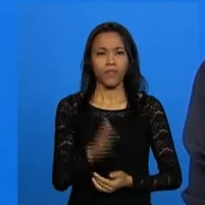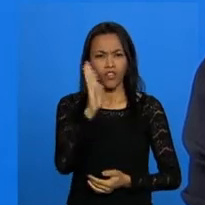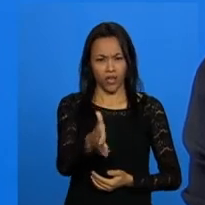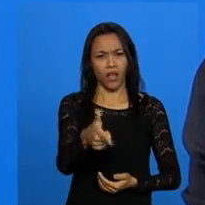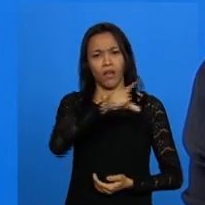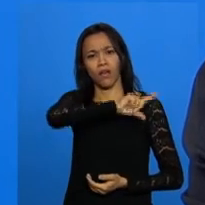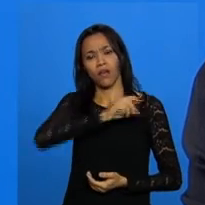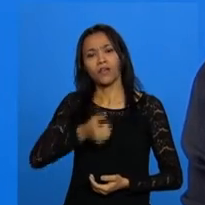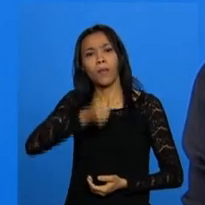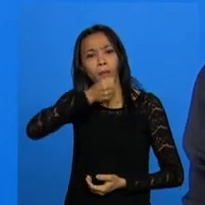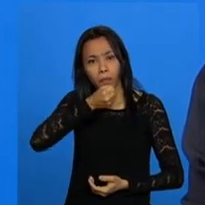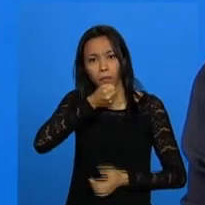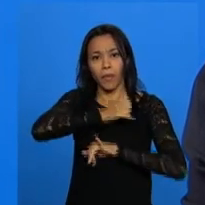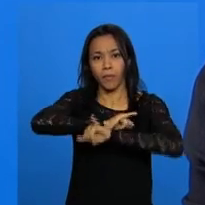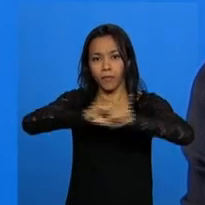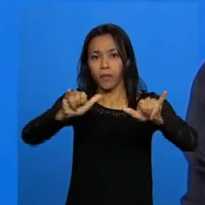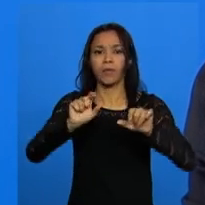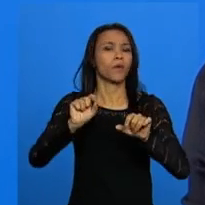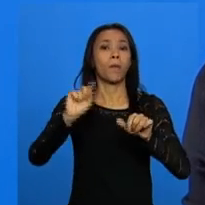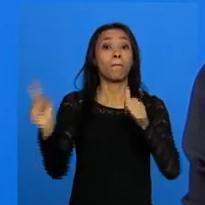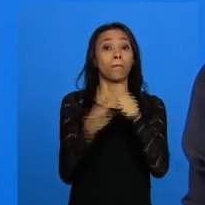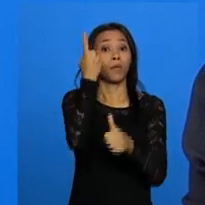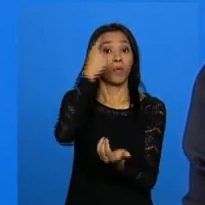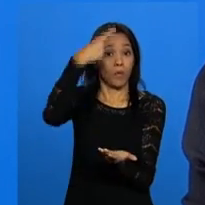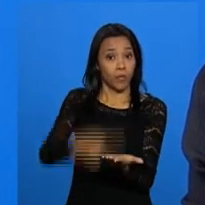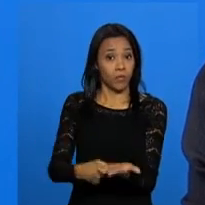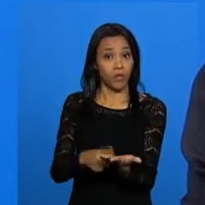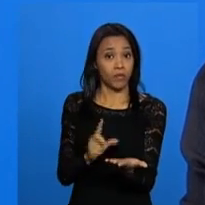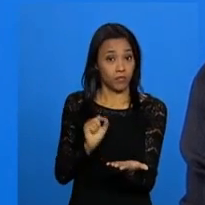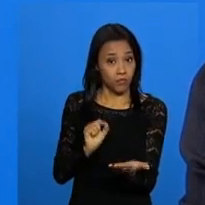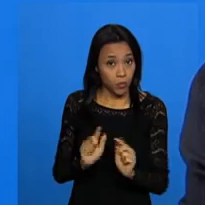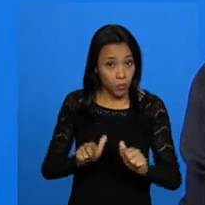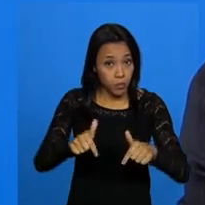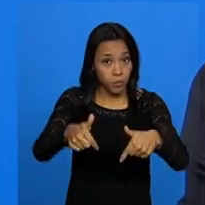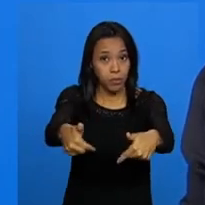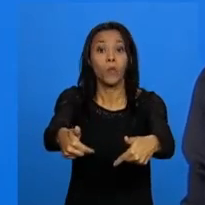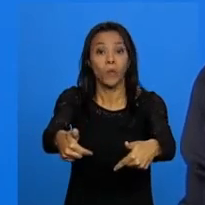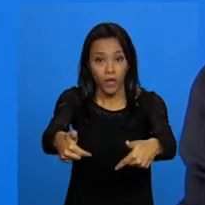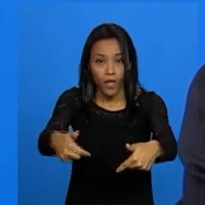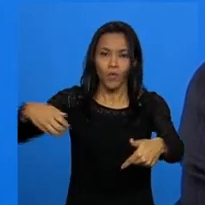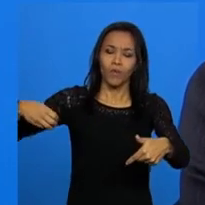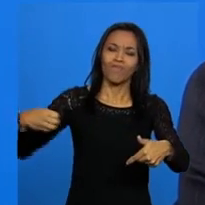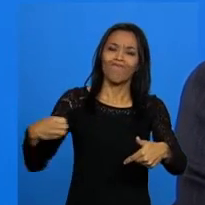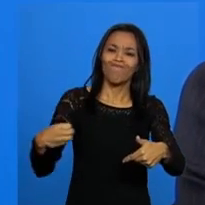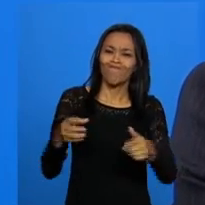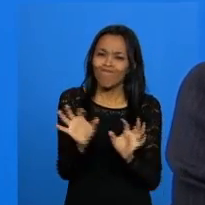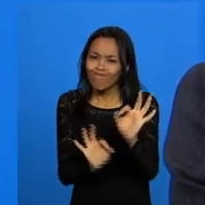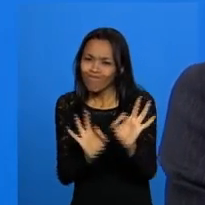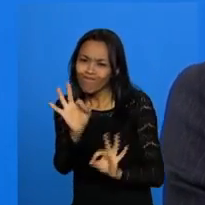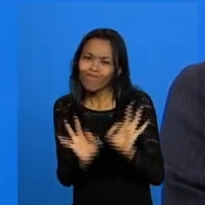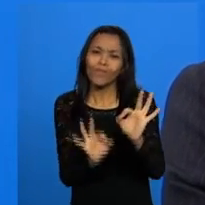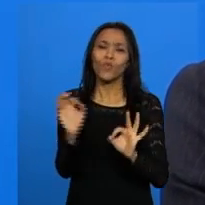entrevistas, a primeira tarefa é buscar um novo texto sobre